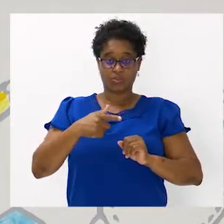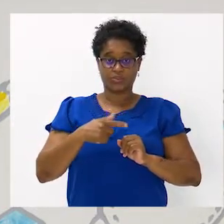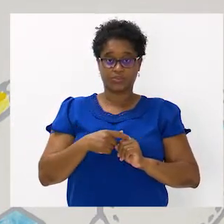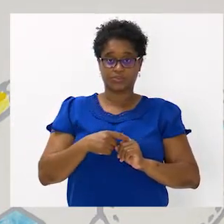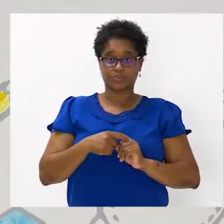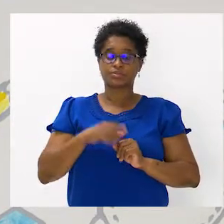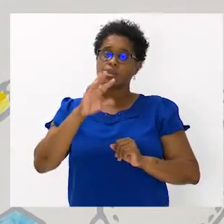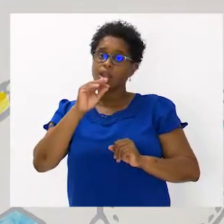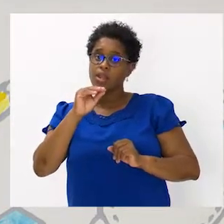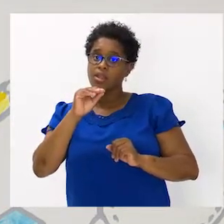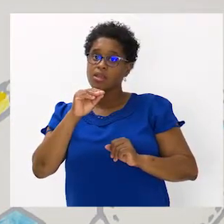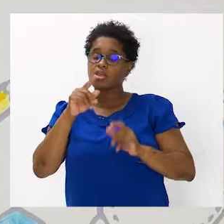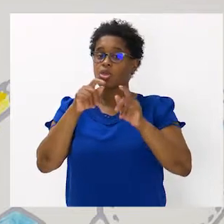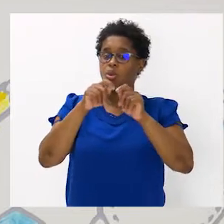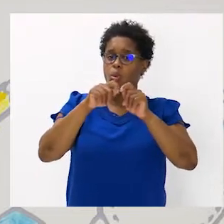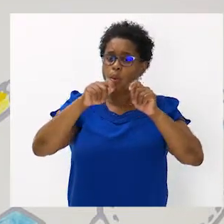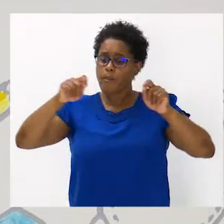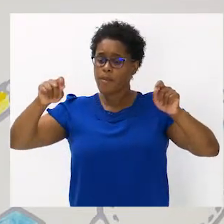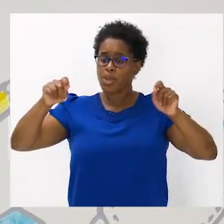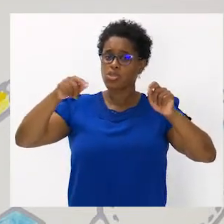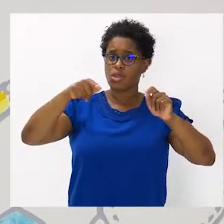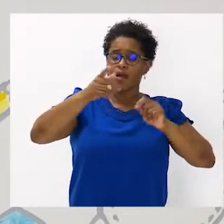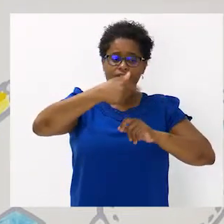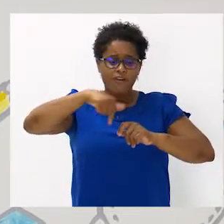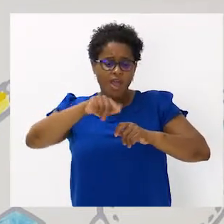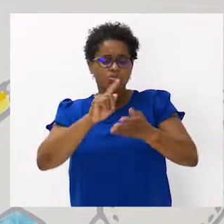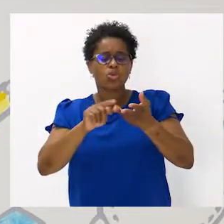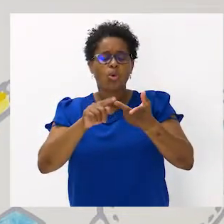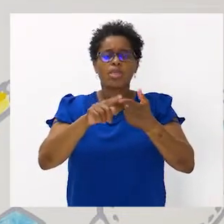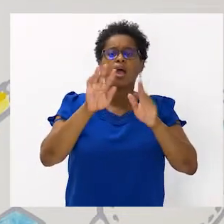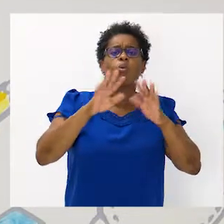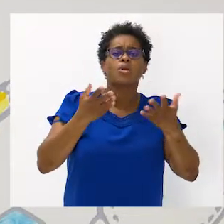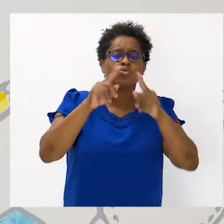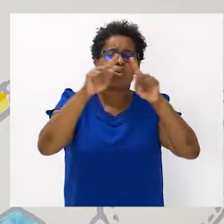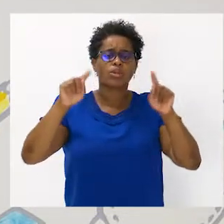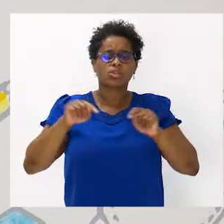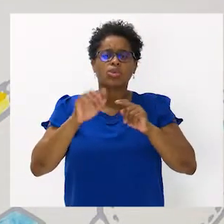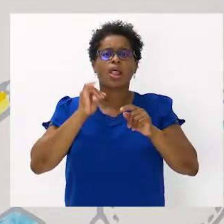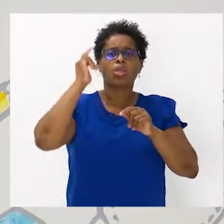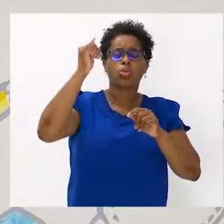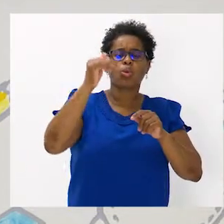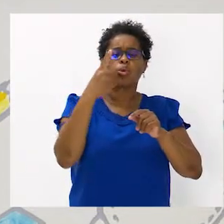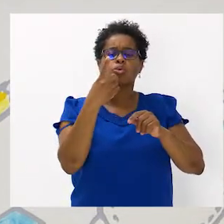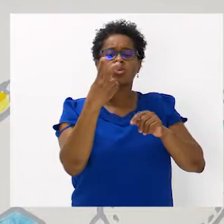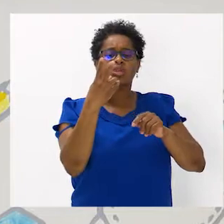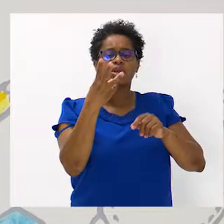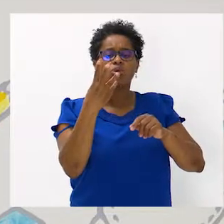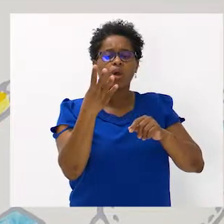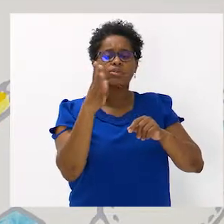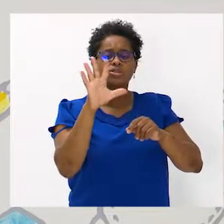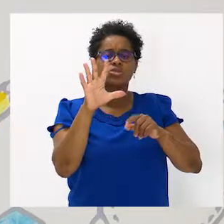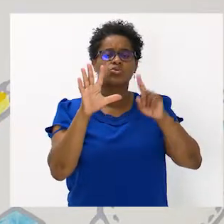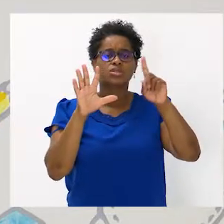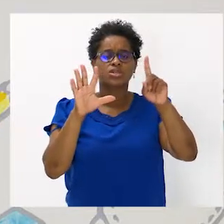eu 10 de comprimento, vamos contar quantos quadradinhos tem de altura. 1, 2,